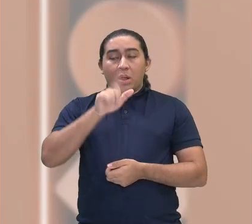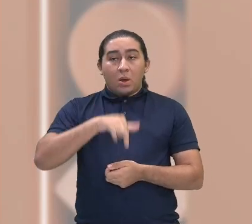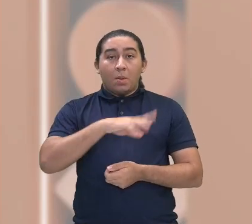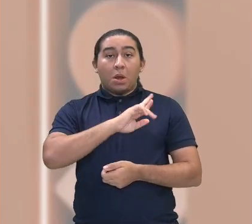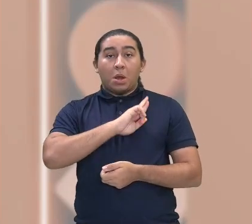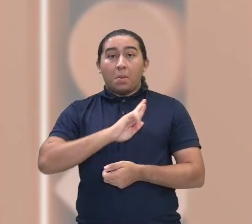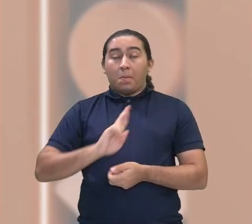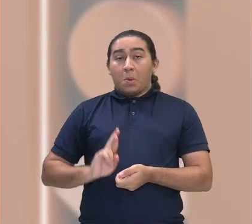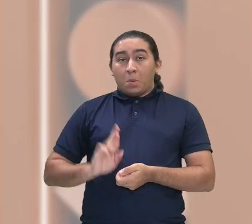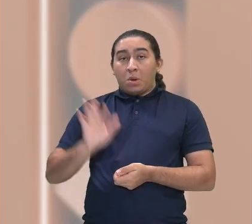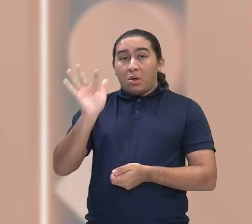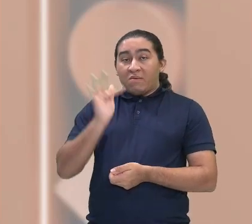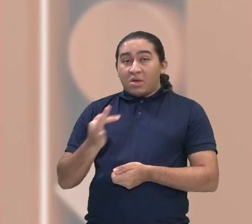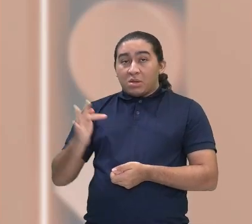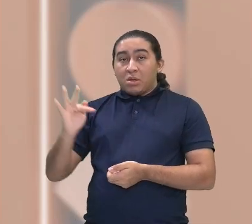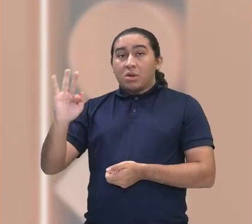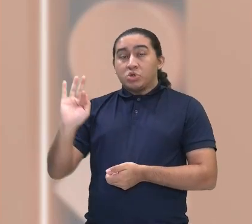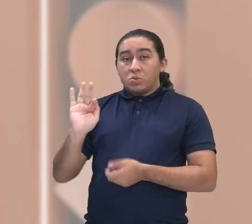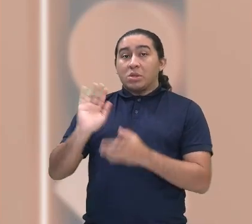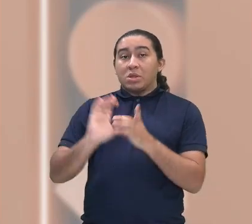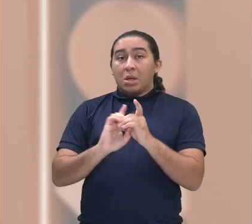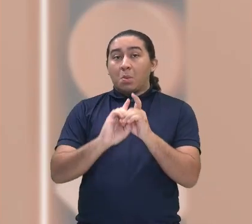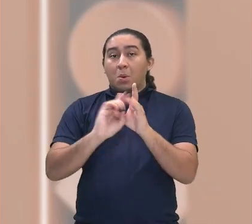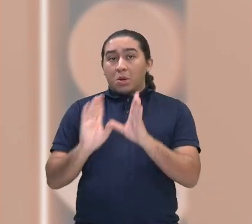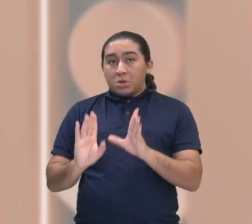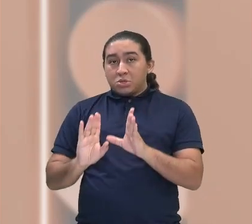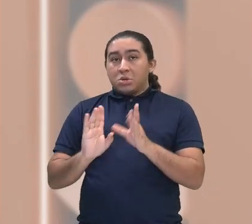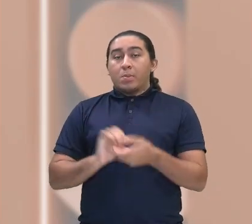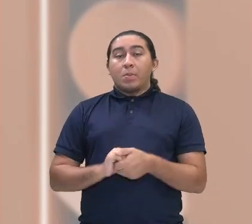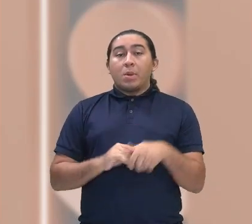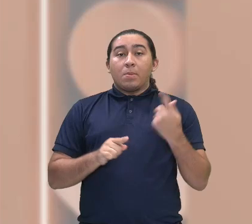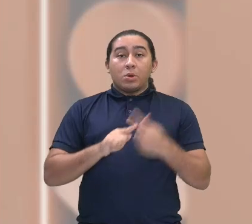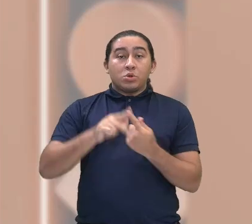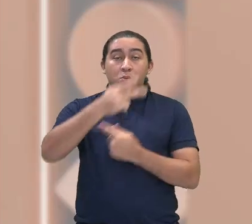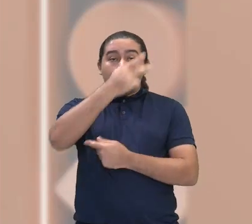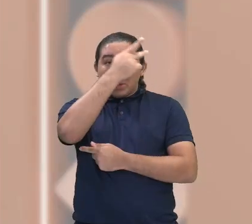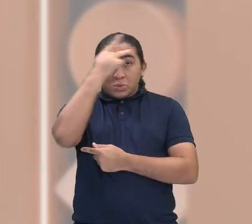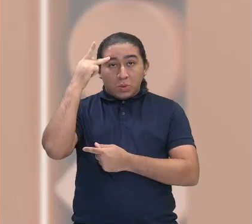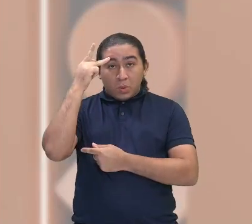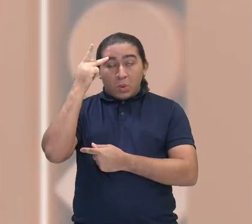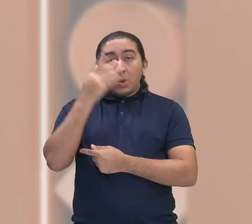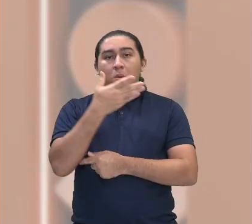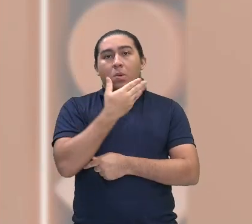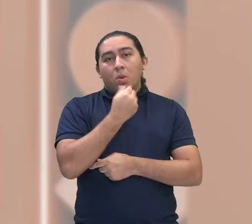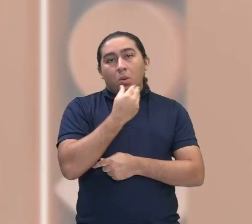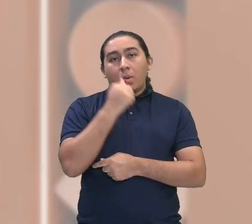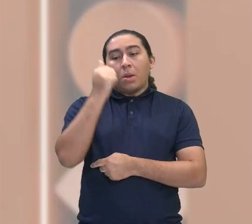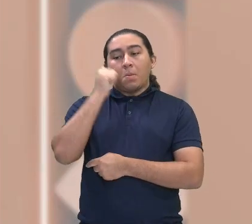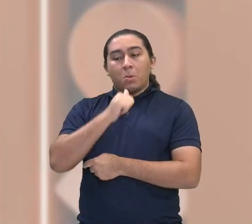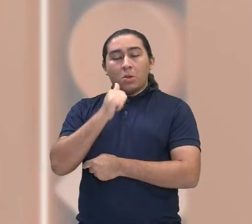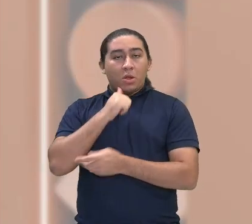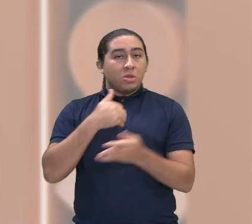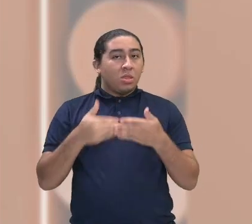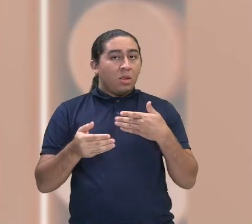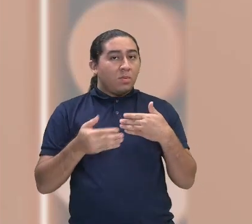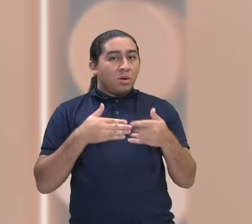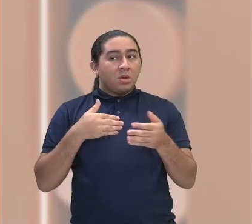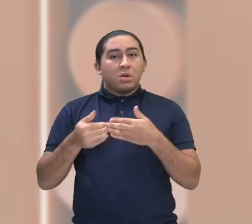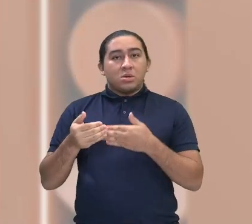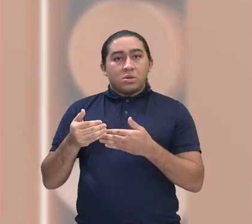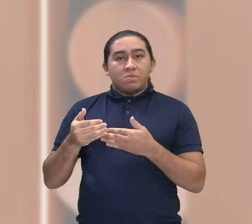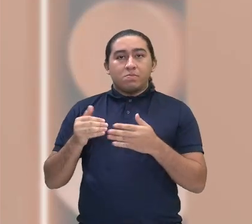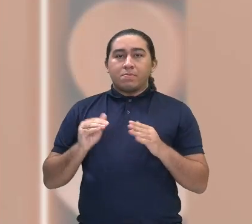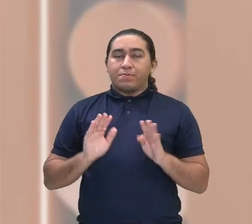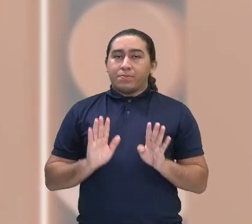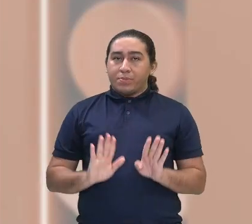federativa democrática, onde as pessoas comuns, tanto homens quanto mulheres, independente da idade, claro, independente da idade